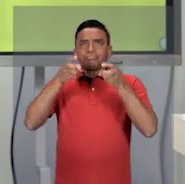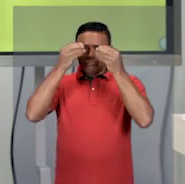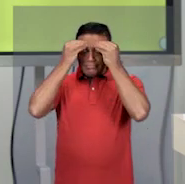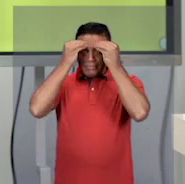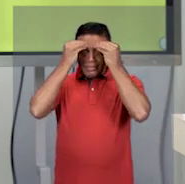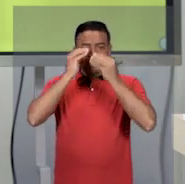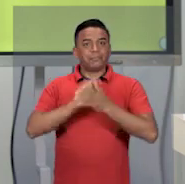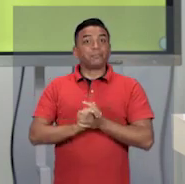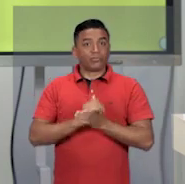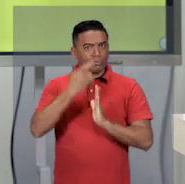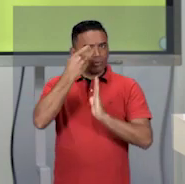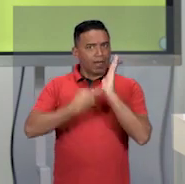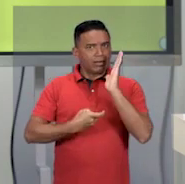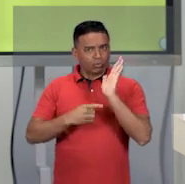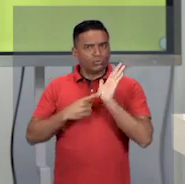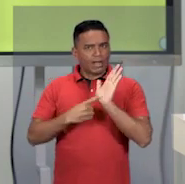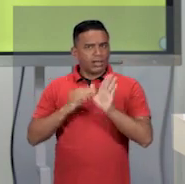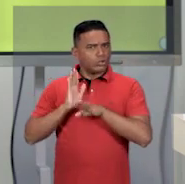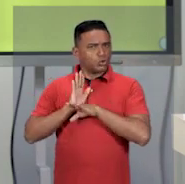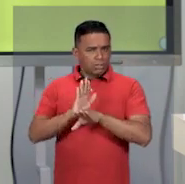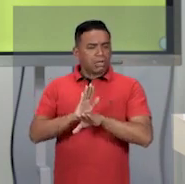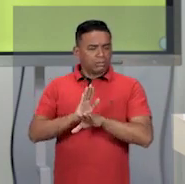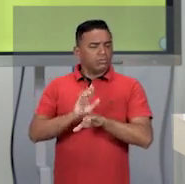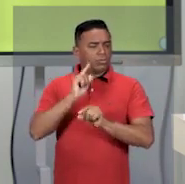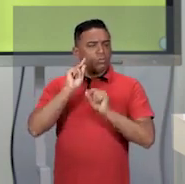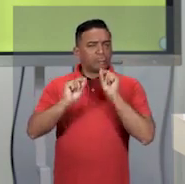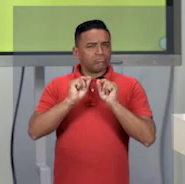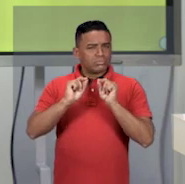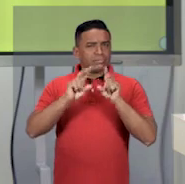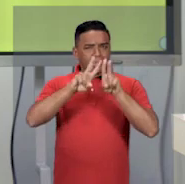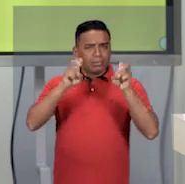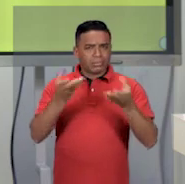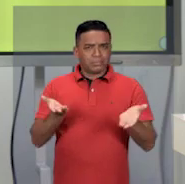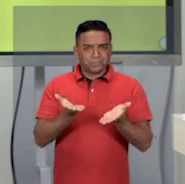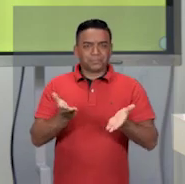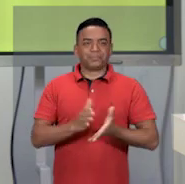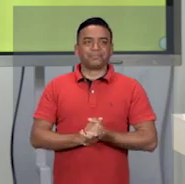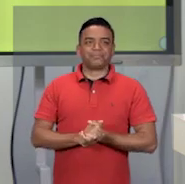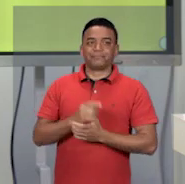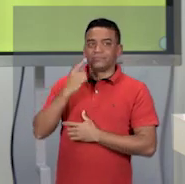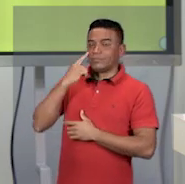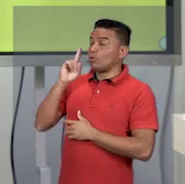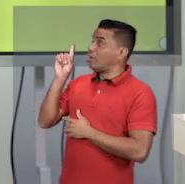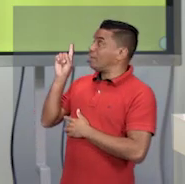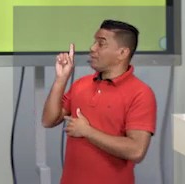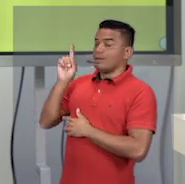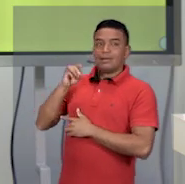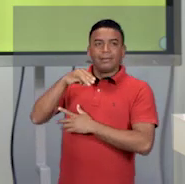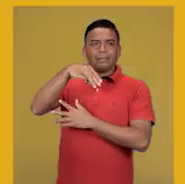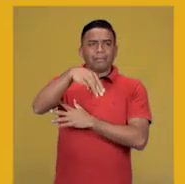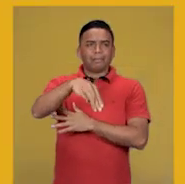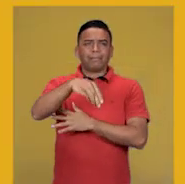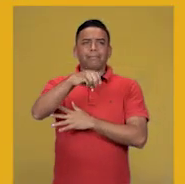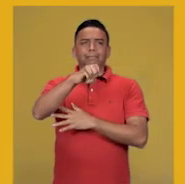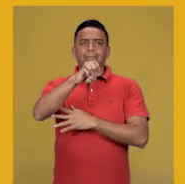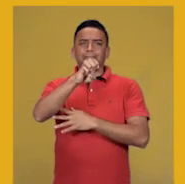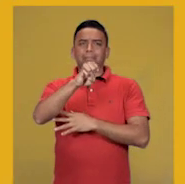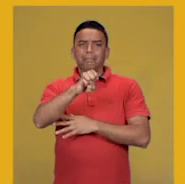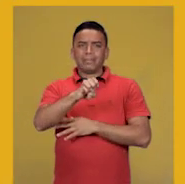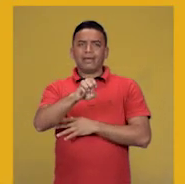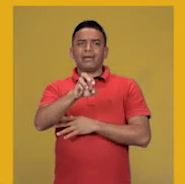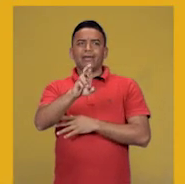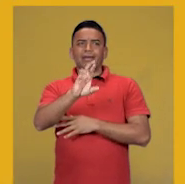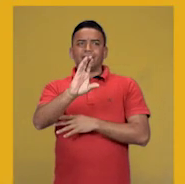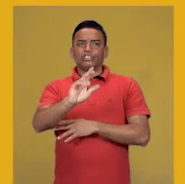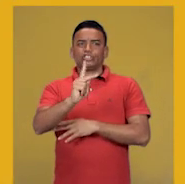aqui para ajudar a gente a falar sobre ele. Vamos lá? Merchandising is the practice and process of